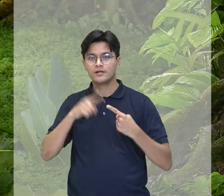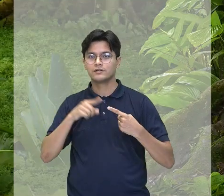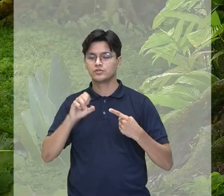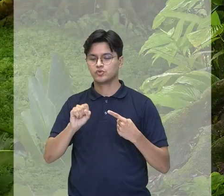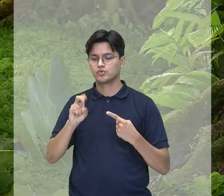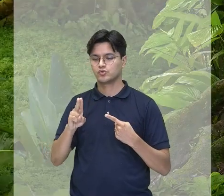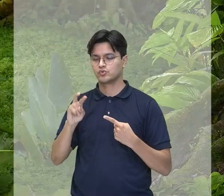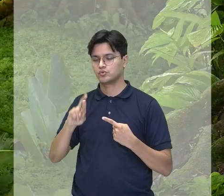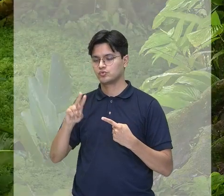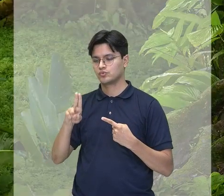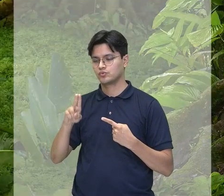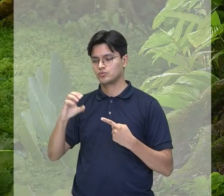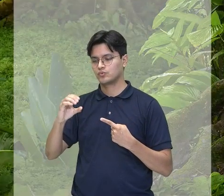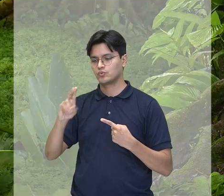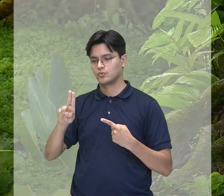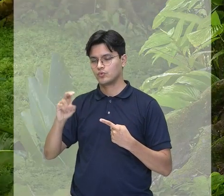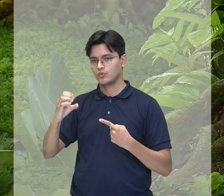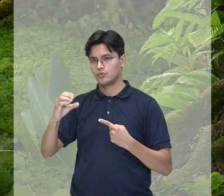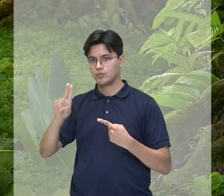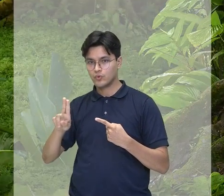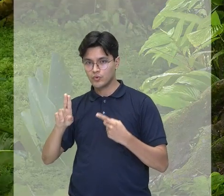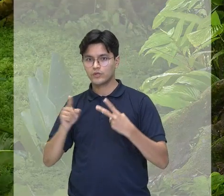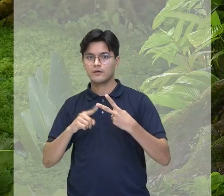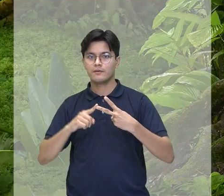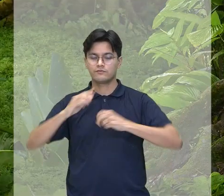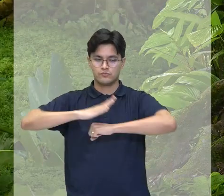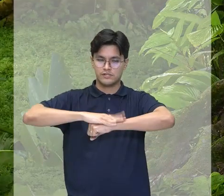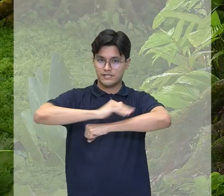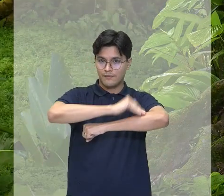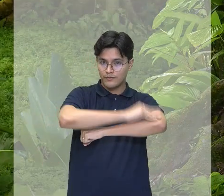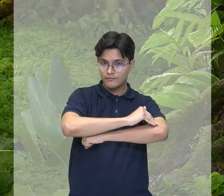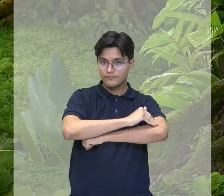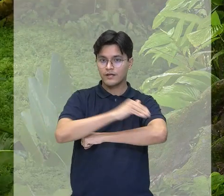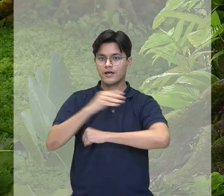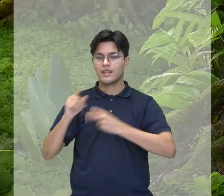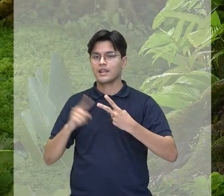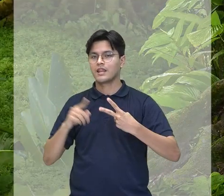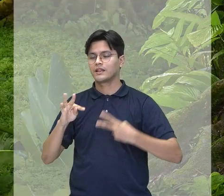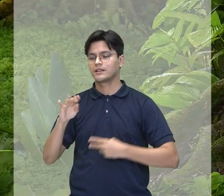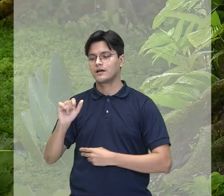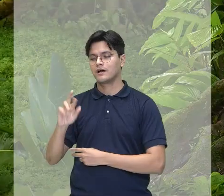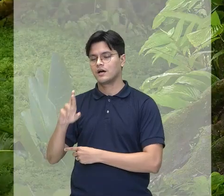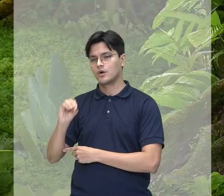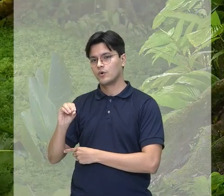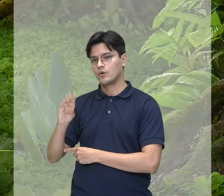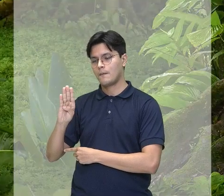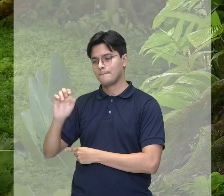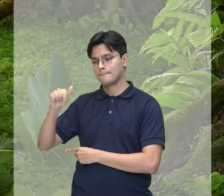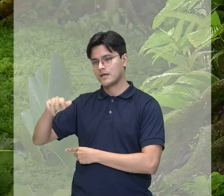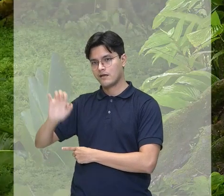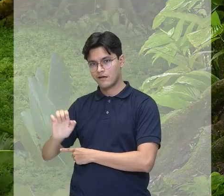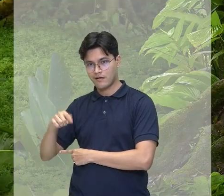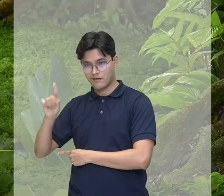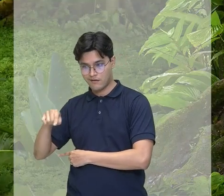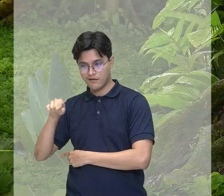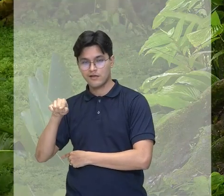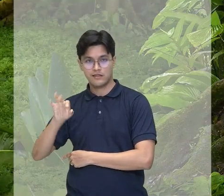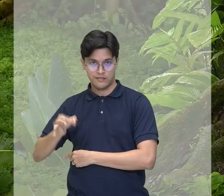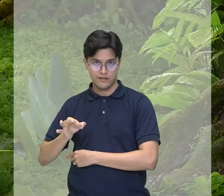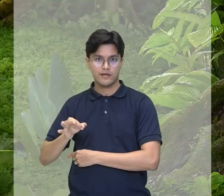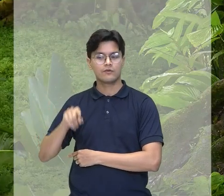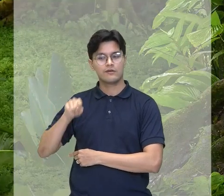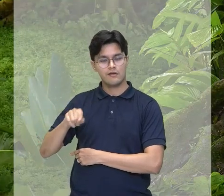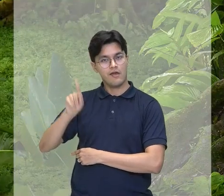do nosso Sapo Tarubequê, que é o protagonista. Nós estamos diante de um gênero narrativo. Volta só um pouquinho para